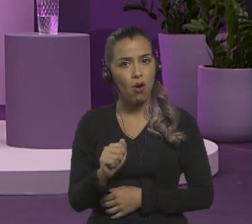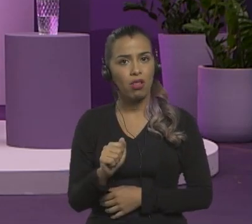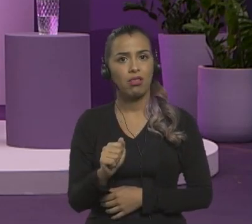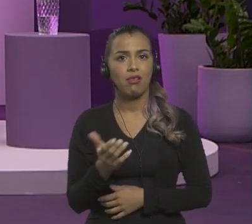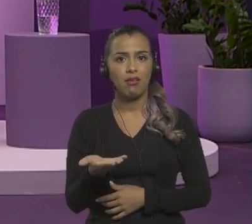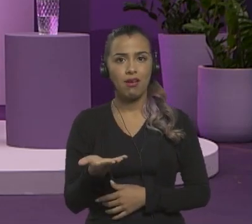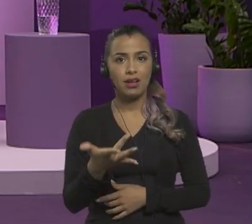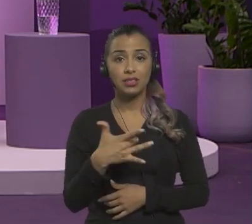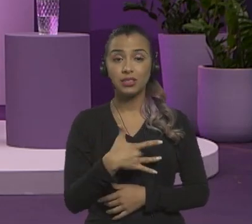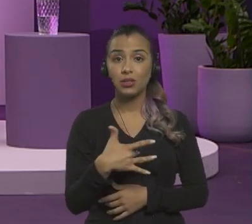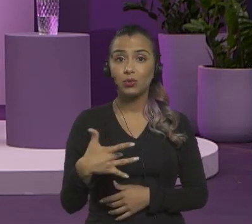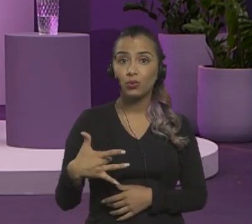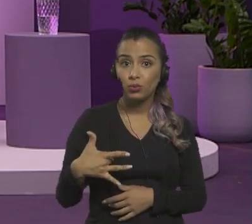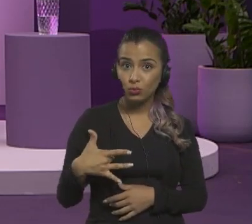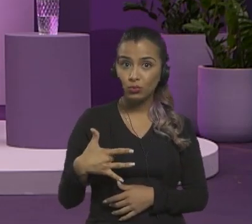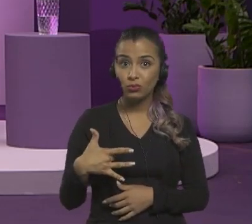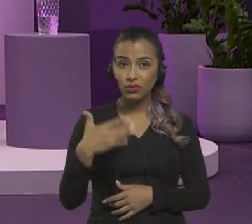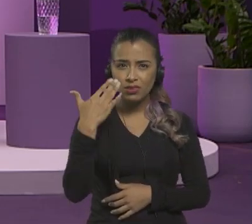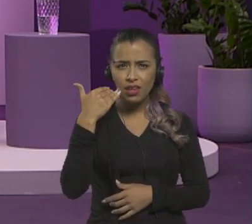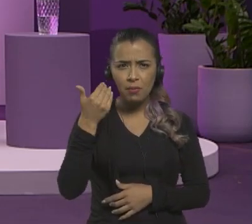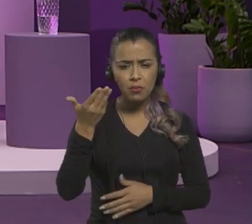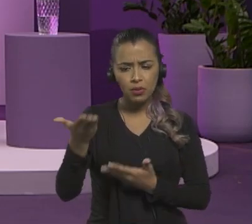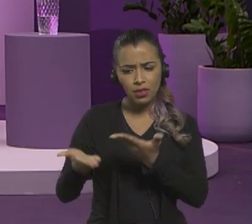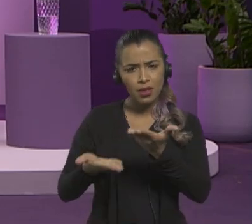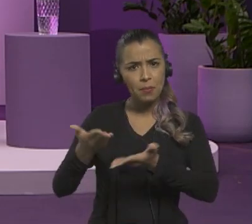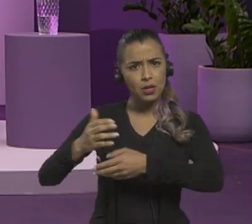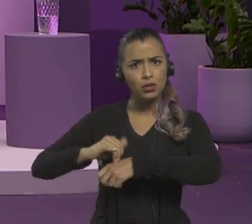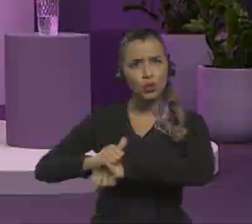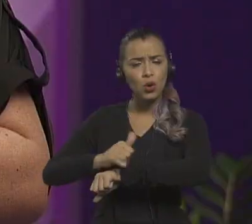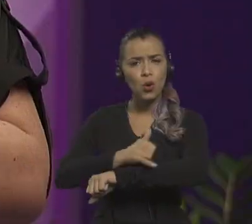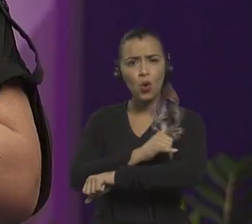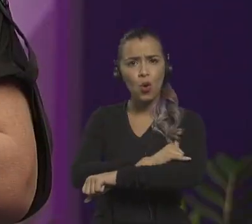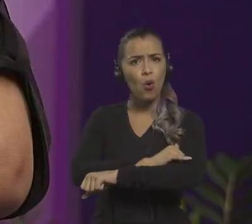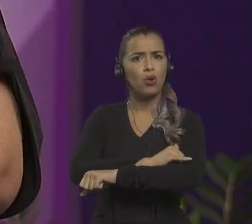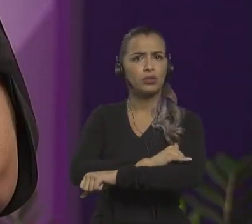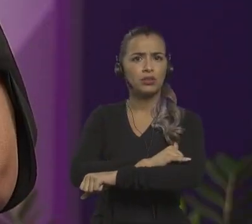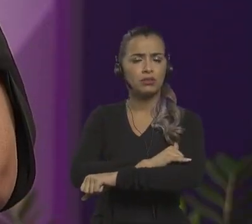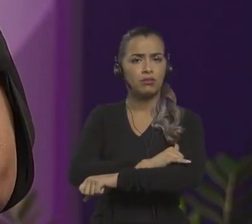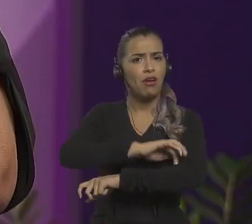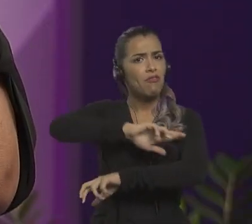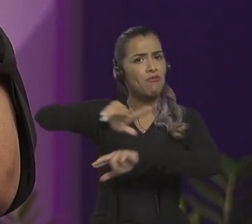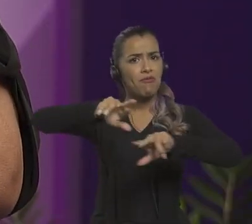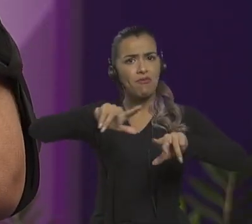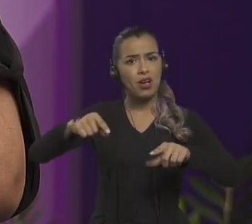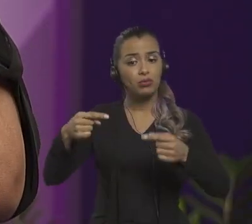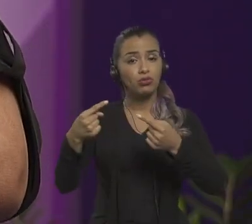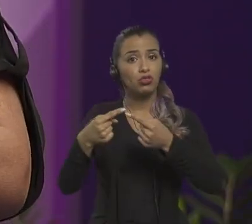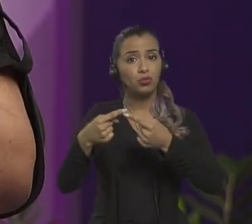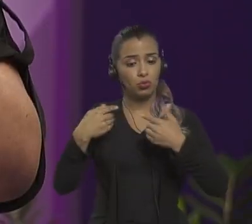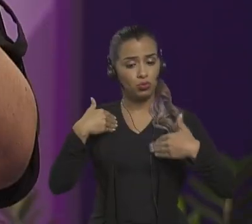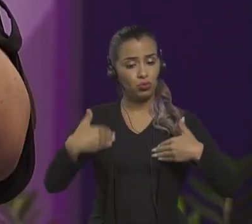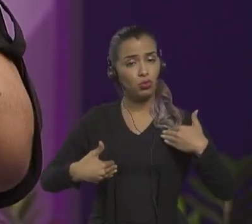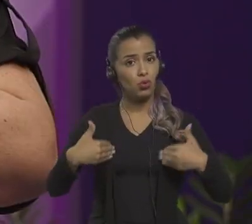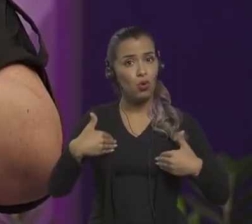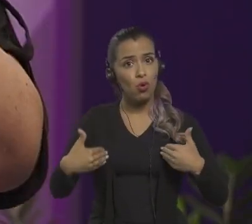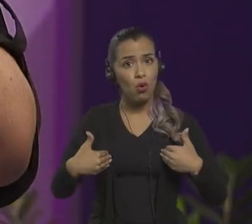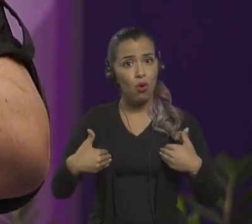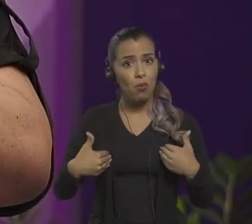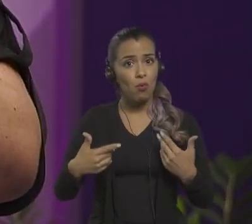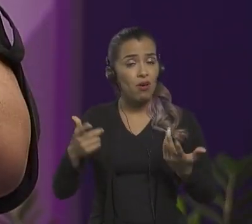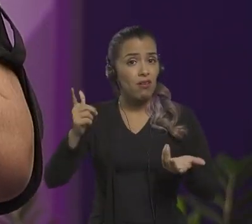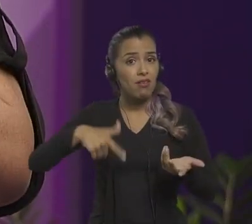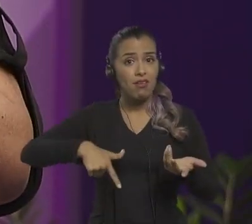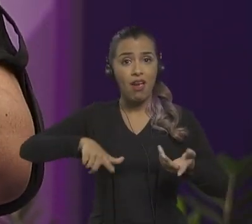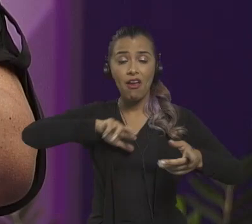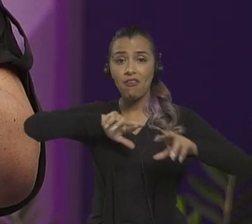pessoas, né, pessoas gordas, de diferentes tamanhos, de diferentes necessidades, como seres humanos, né? E sim, a moda,